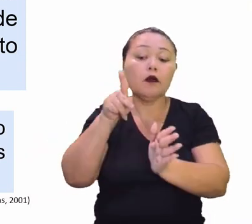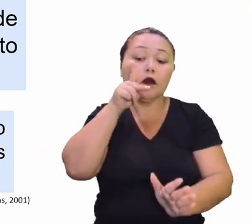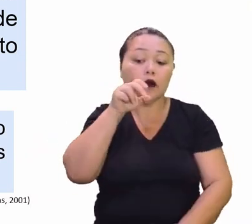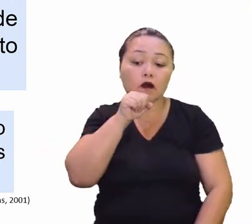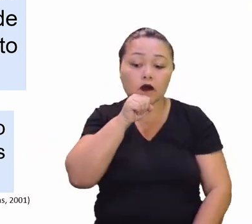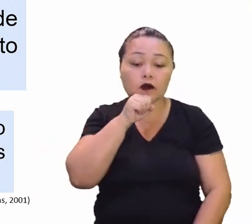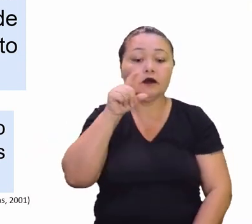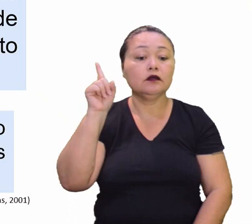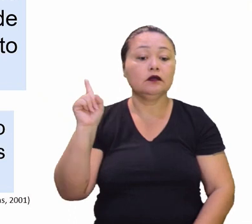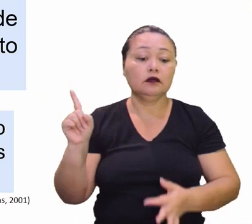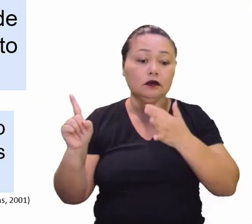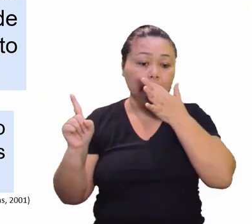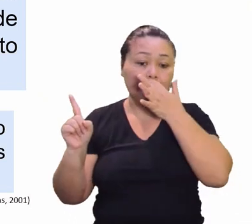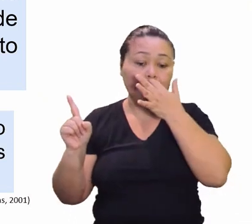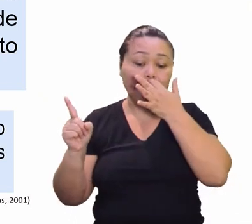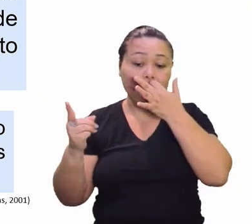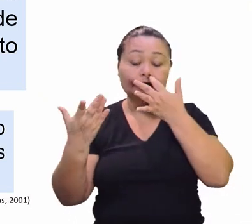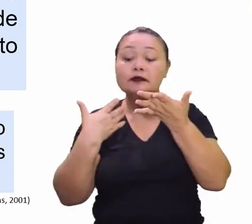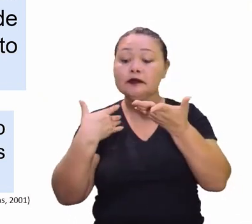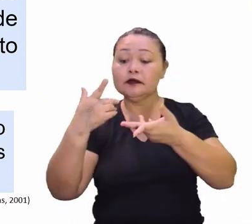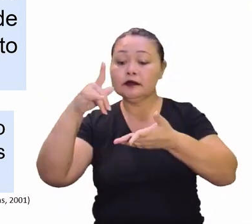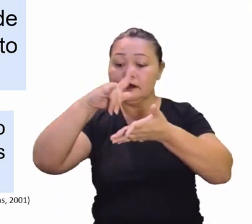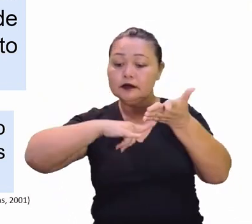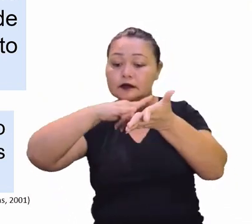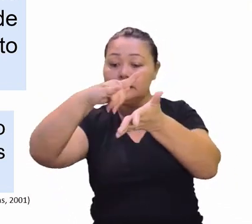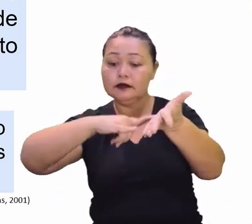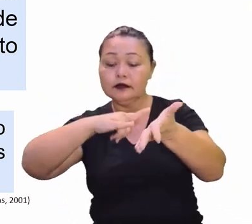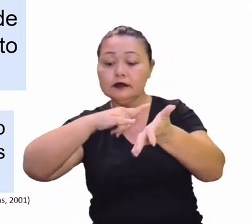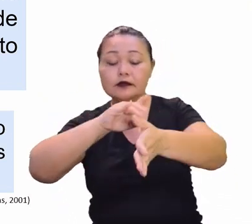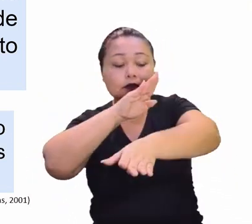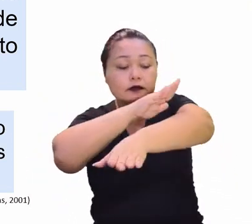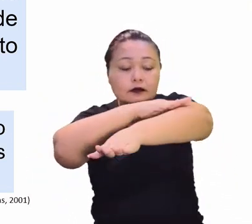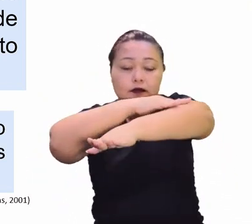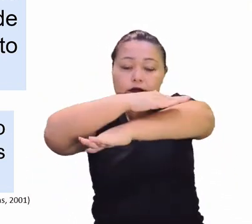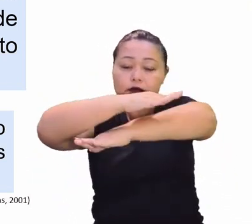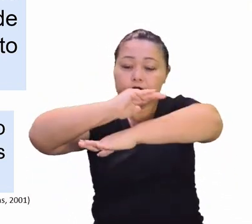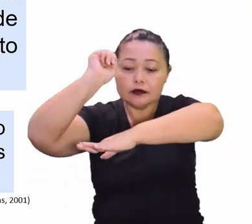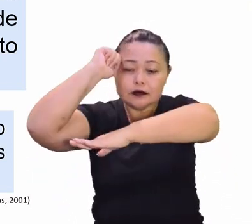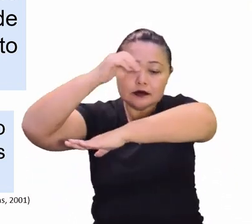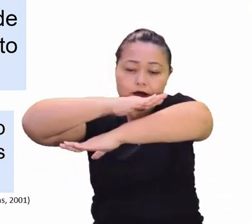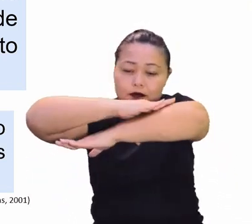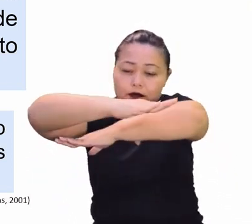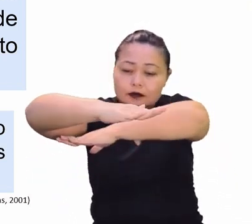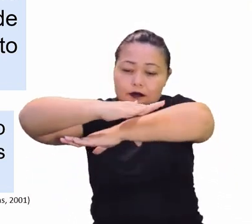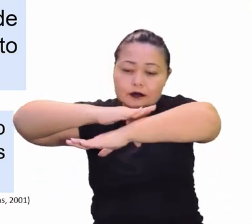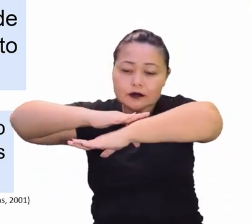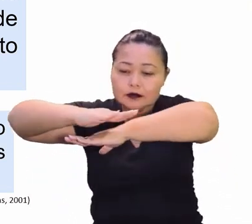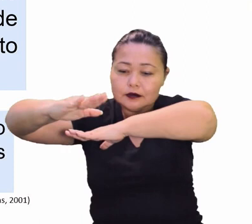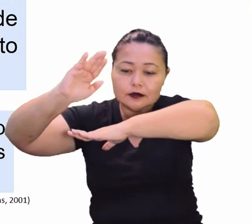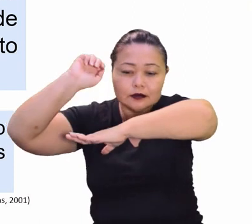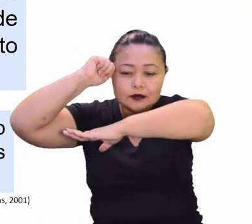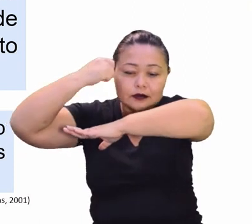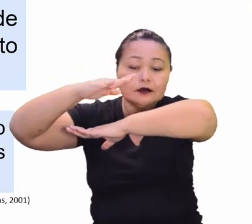parte foi contemplada nesse projeto para pavimentação. Então, a pavimentação ela